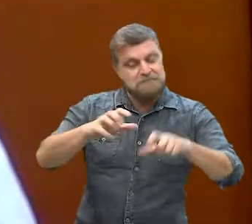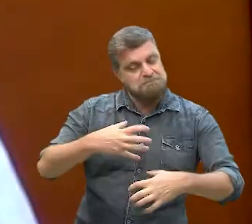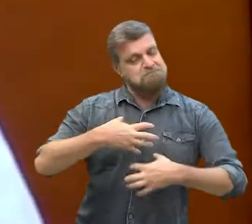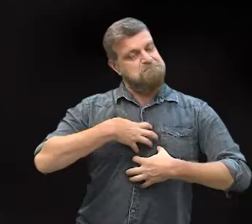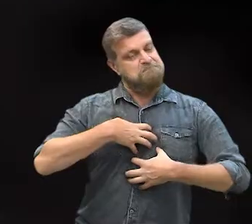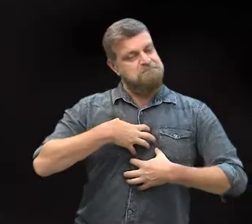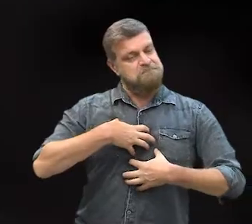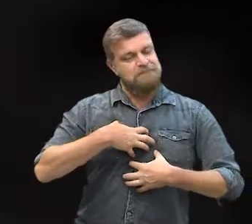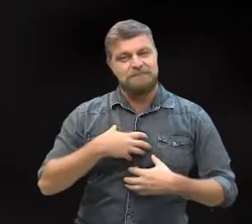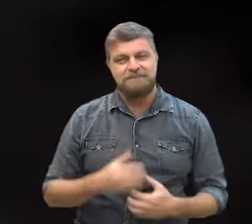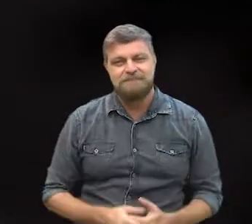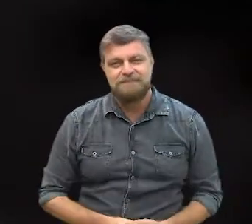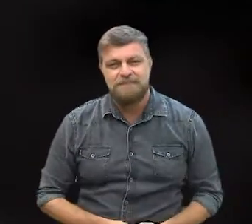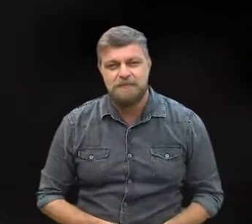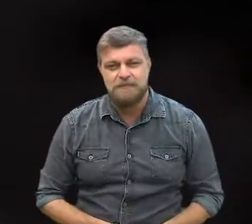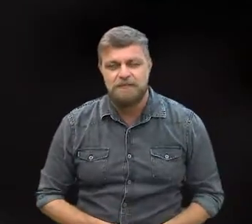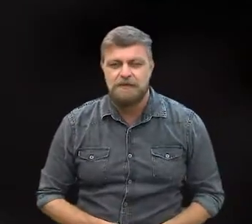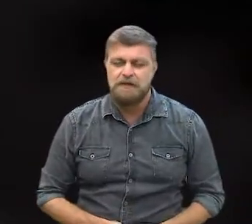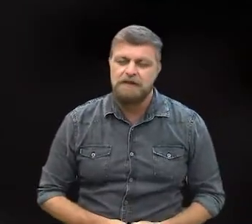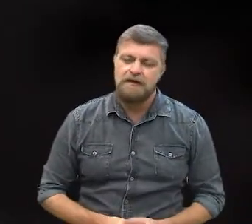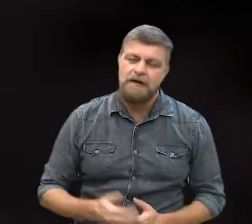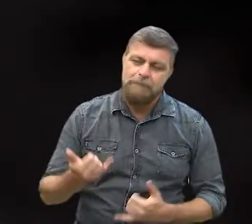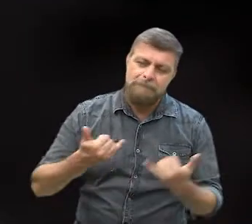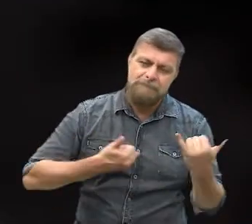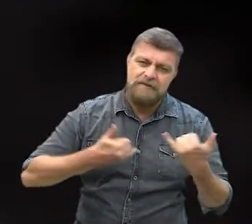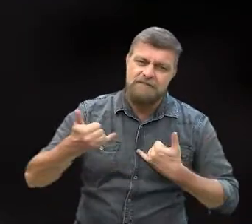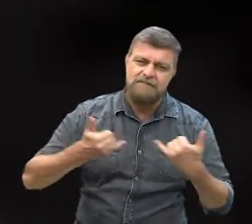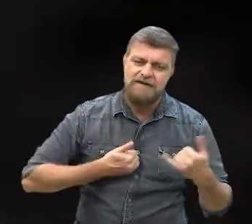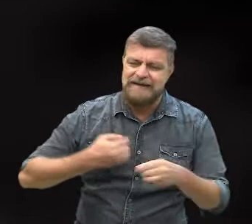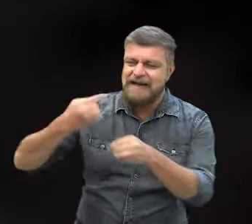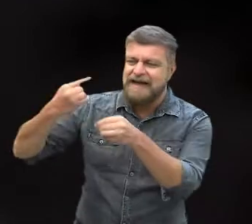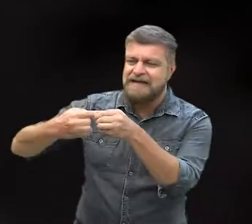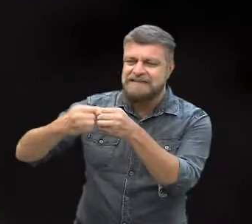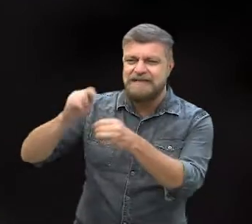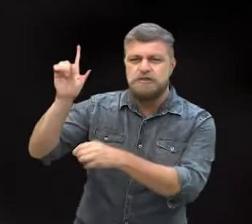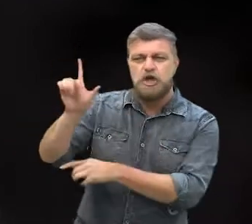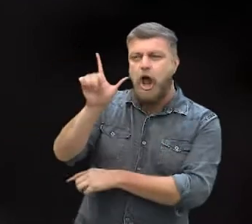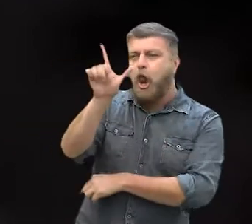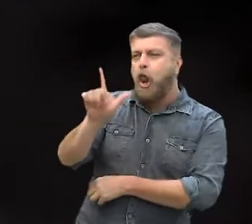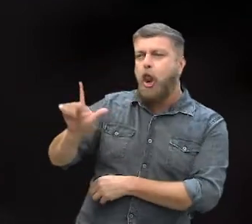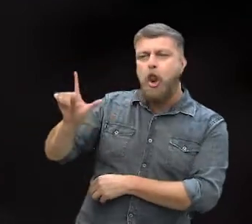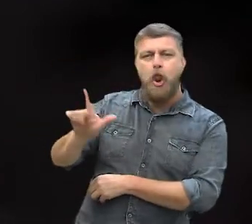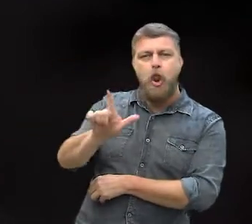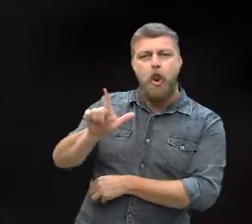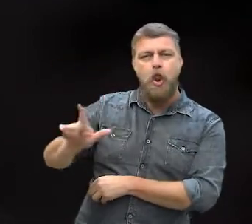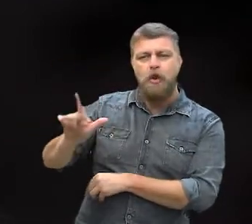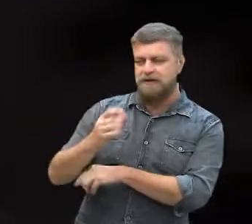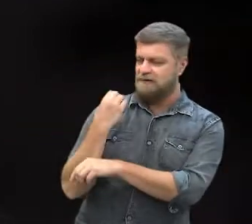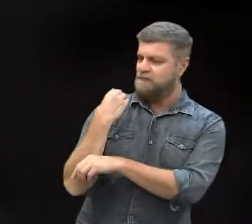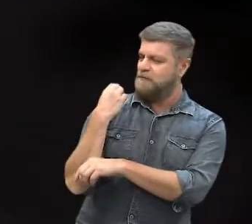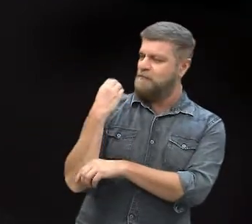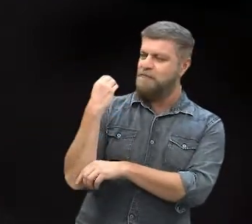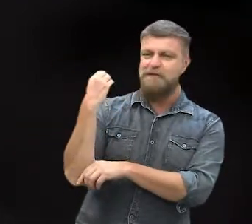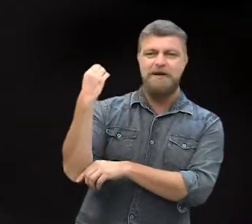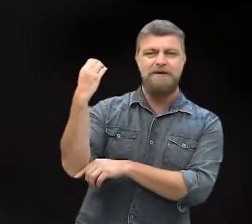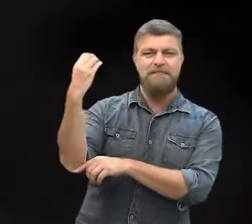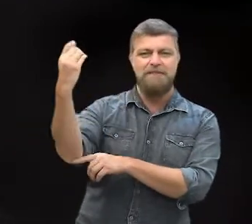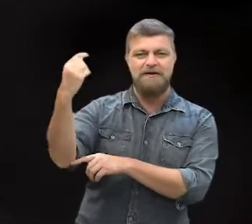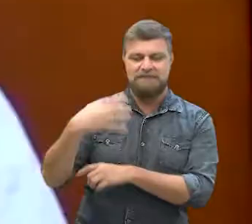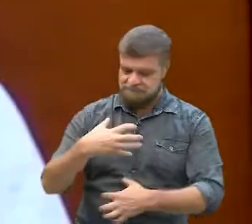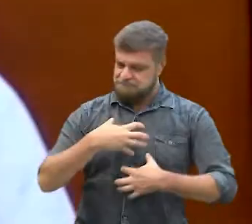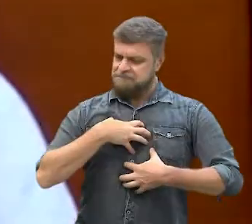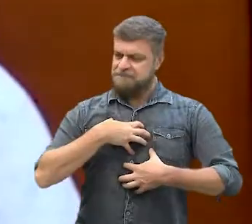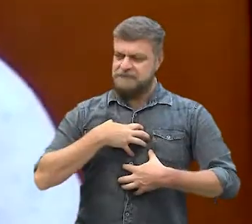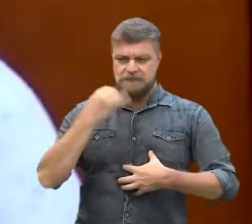pessoas. E me fala então dessa relação com Londres, essa viagem que parece que deu start a tudo